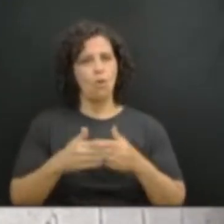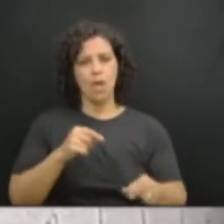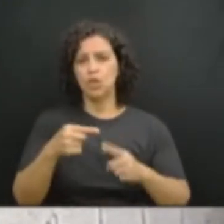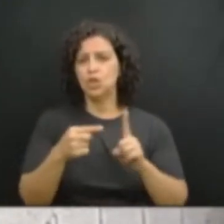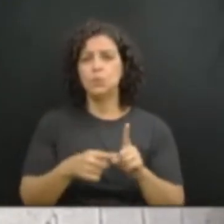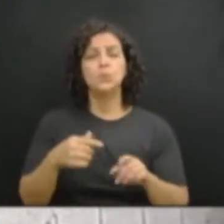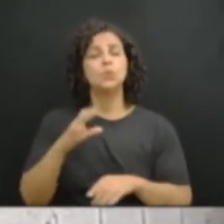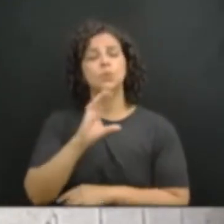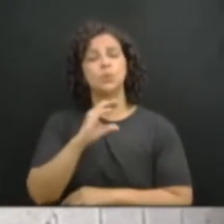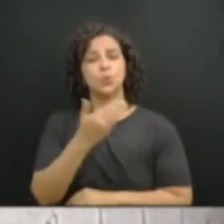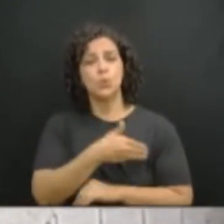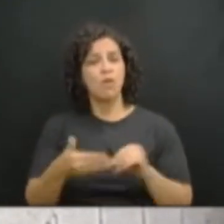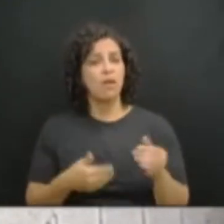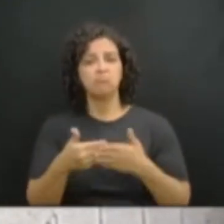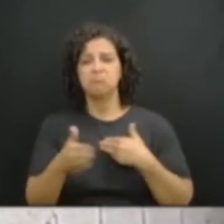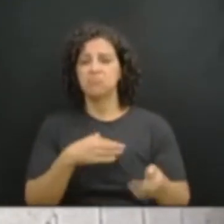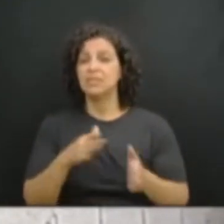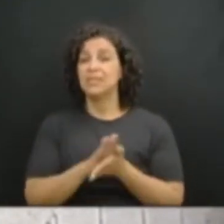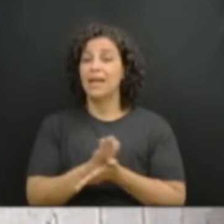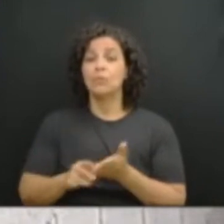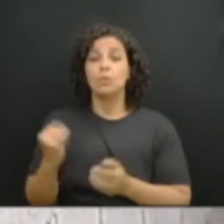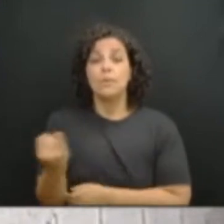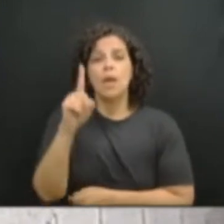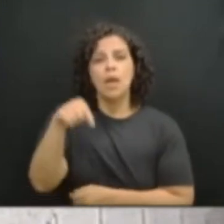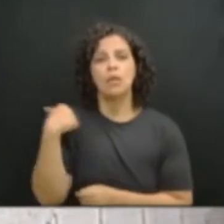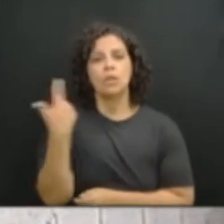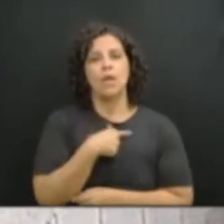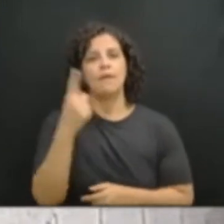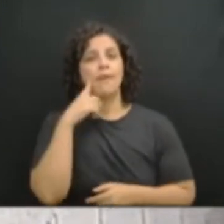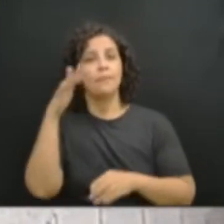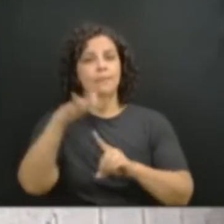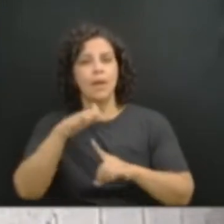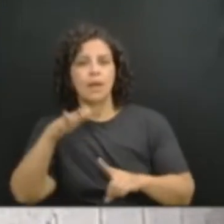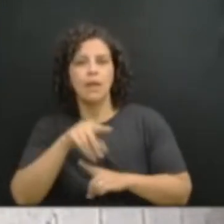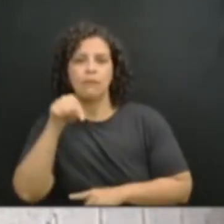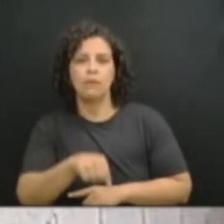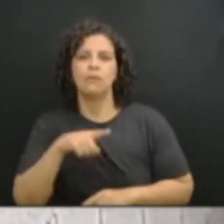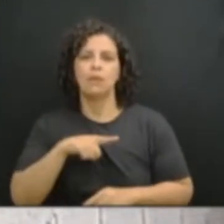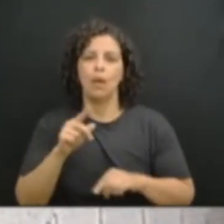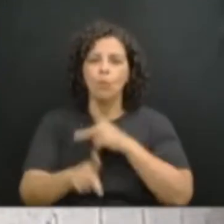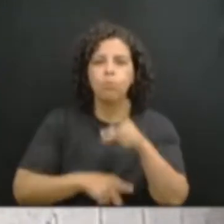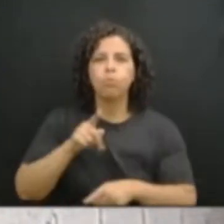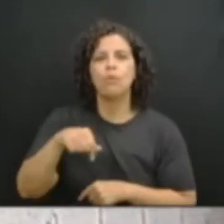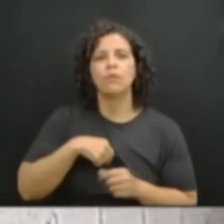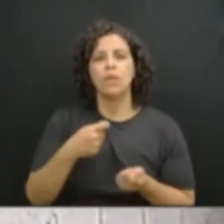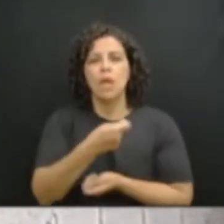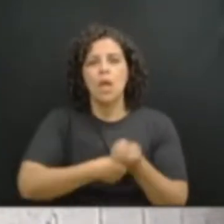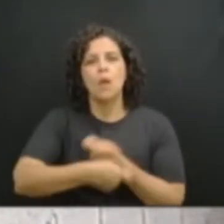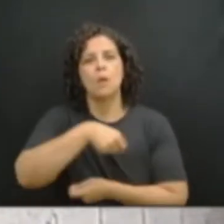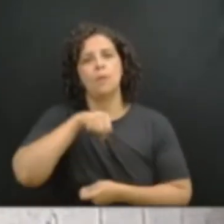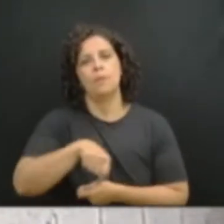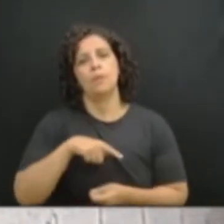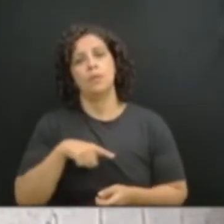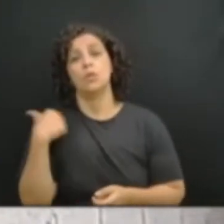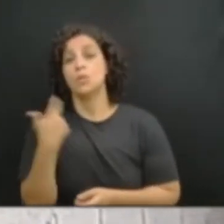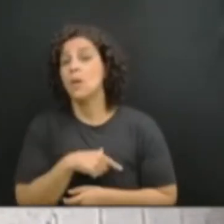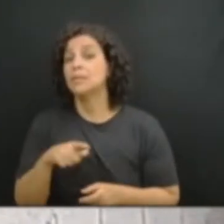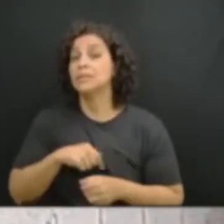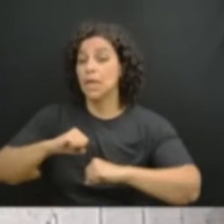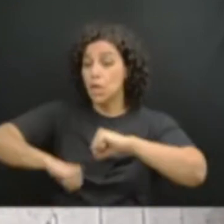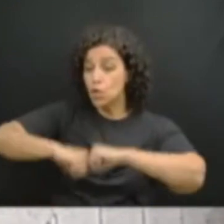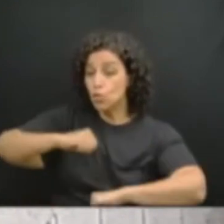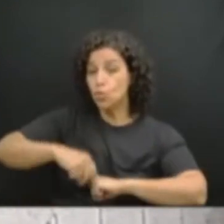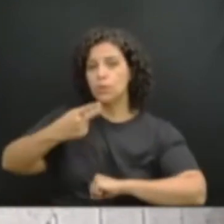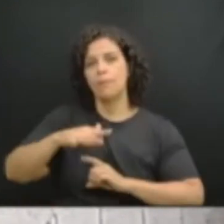governo C, não importa. O que importa é o Paraná e o seu povo, a sua economia. Nós temos